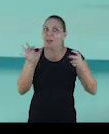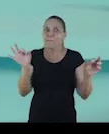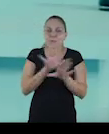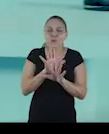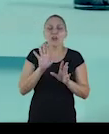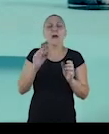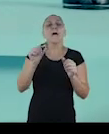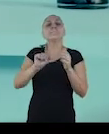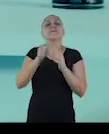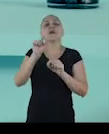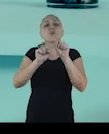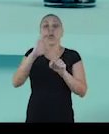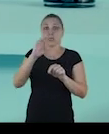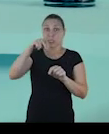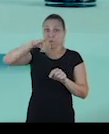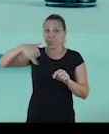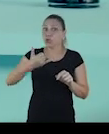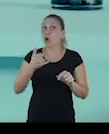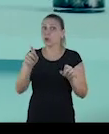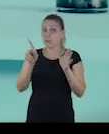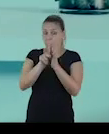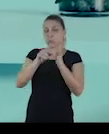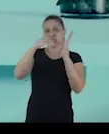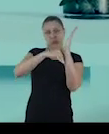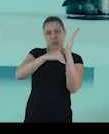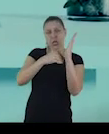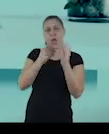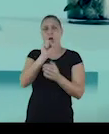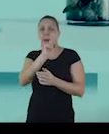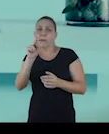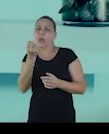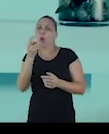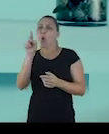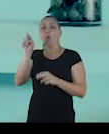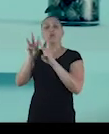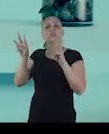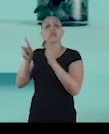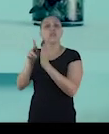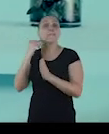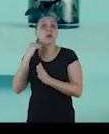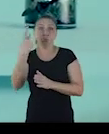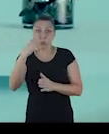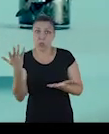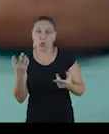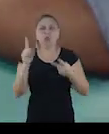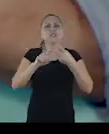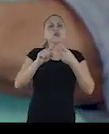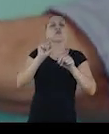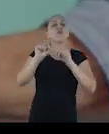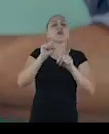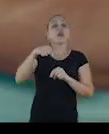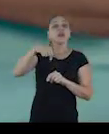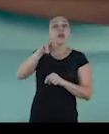cadastro e a chave fixa da sua conta pessoa jurídica no aplicativo ou no site do seu banco segundo faço Gere o QR Code